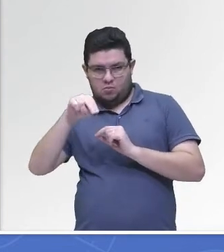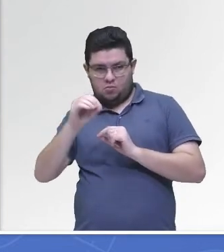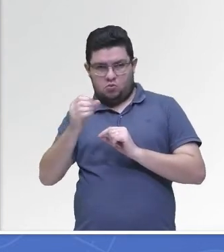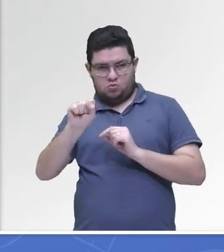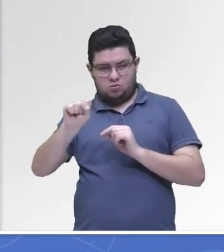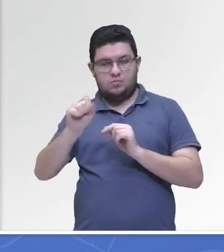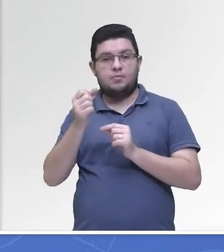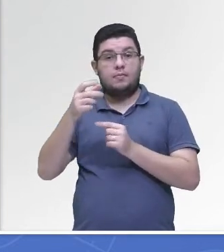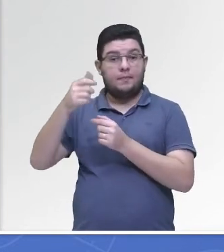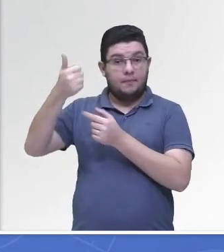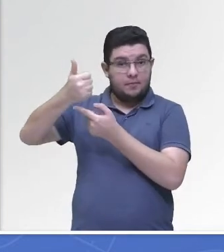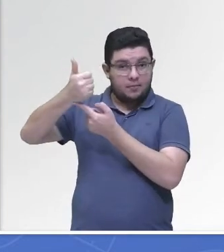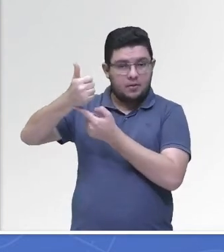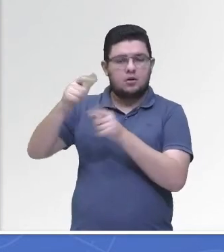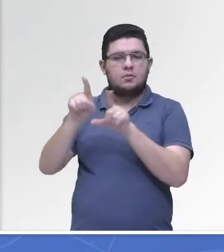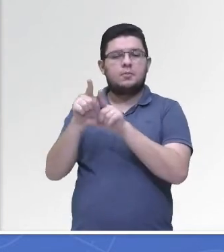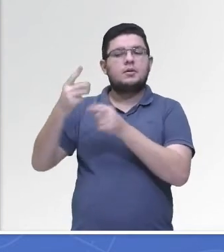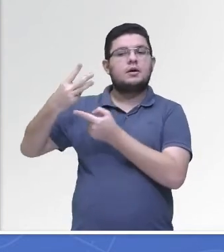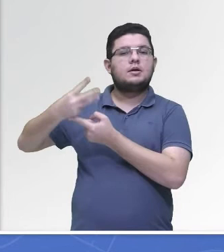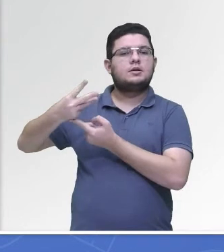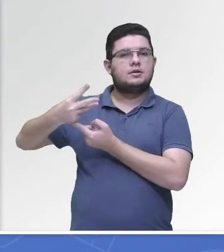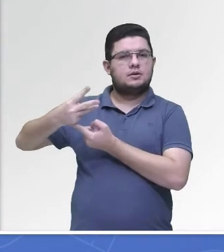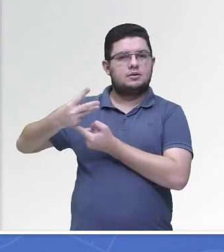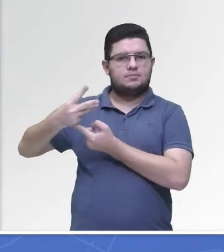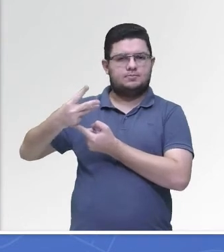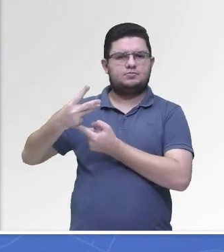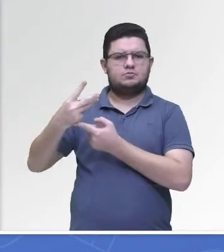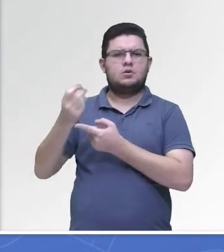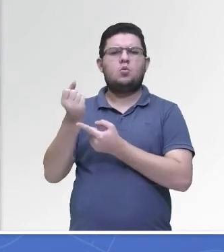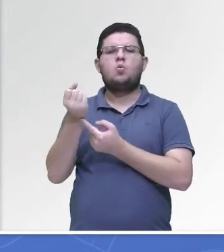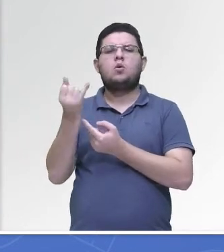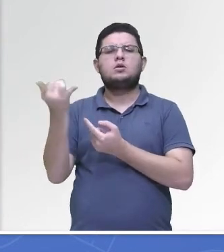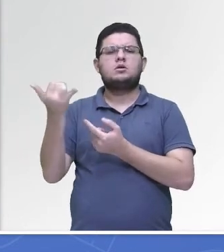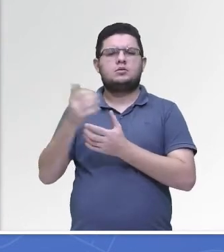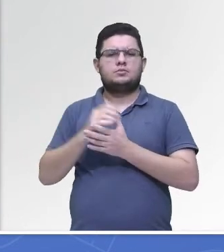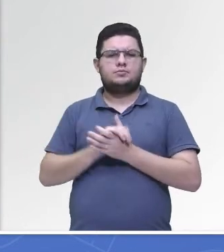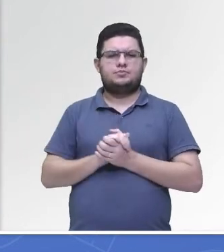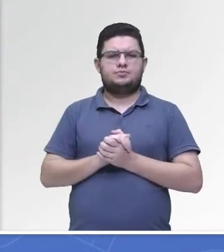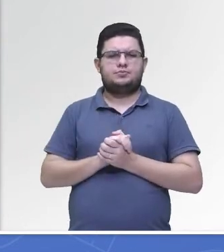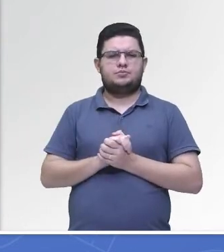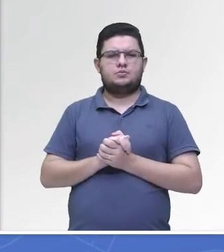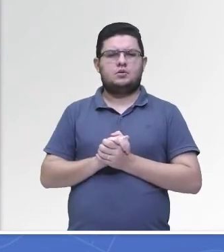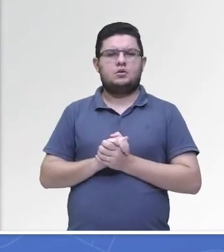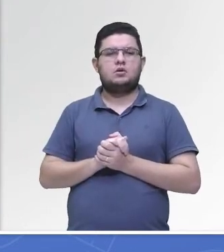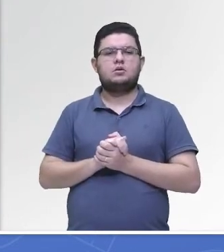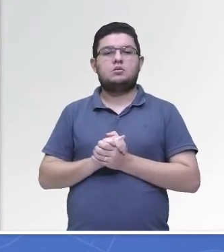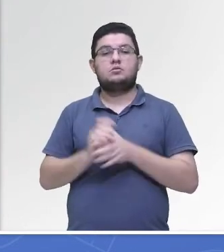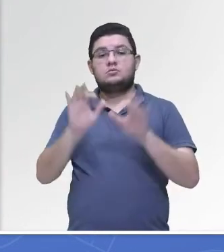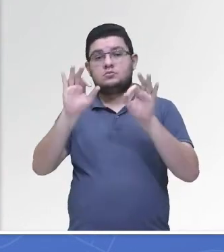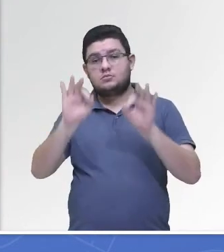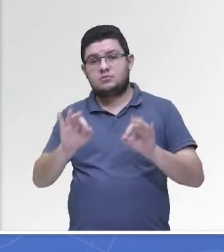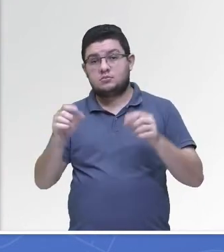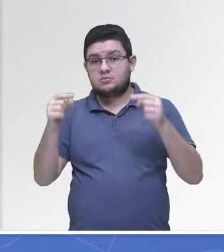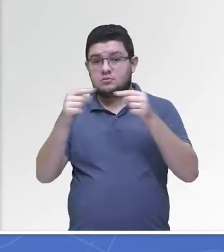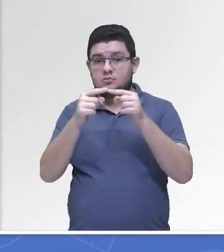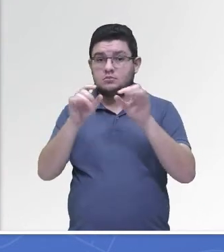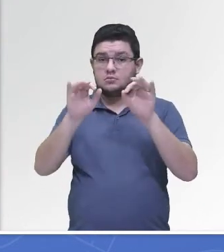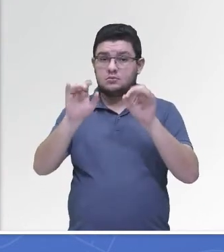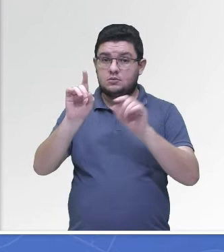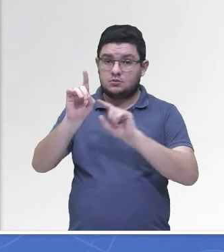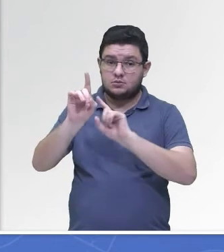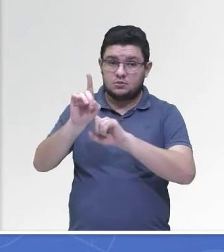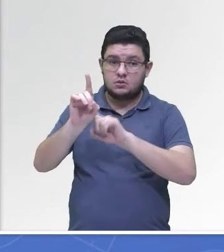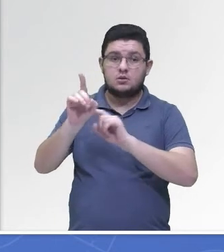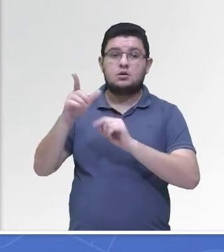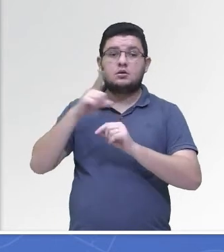terciários. Vamos ver. Tem 4 carbonos primários e 2 carbonos terciários. Vou explicar para